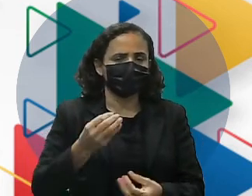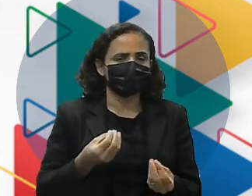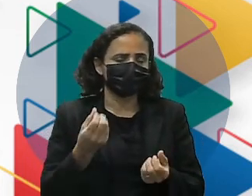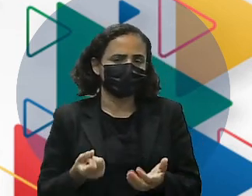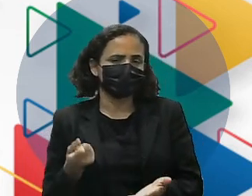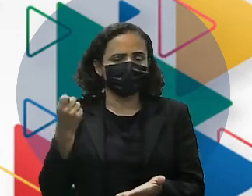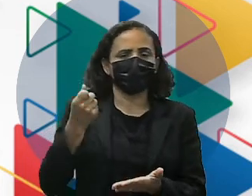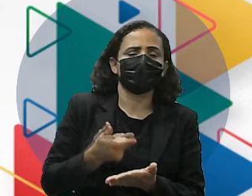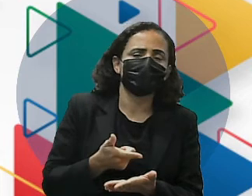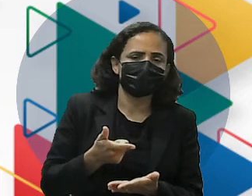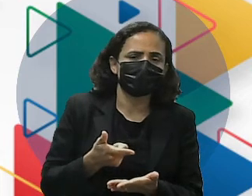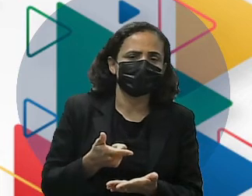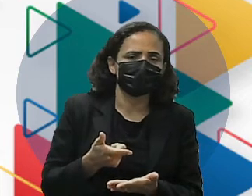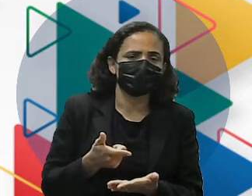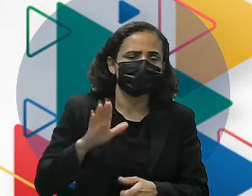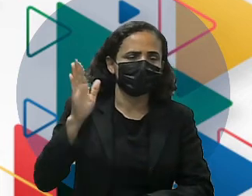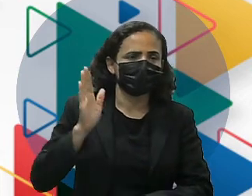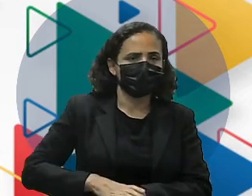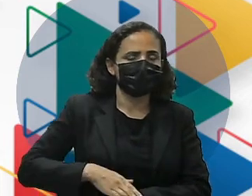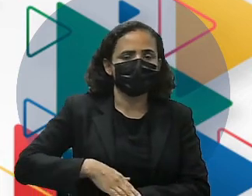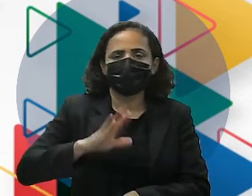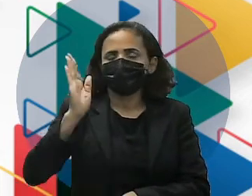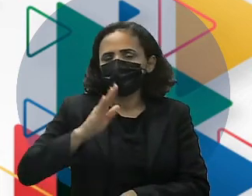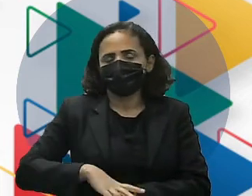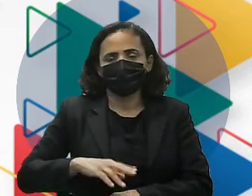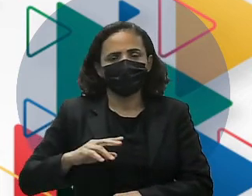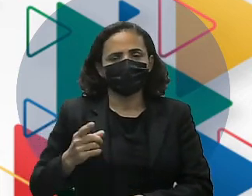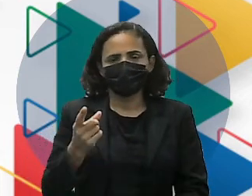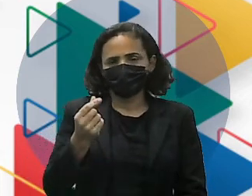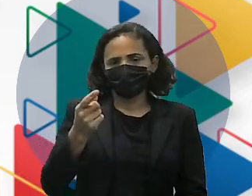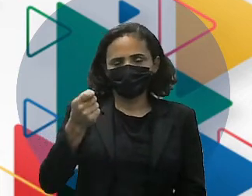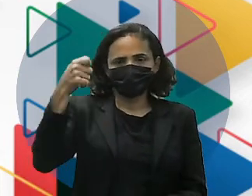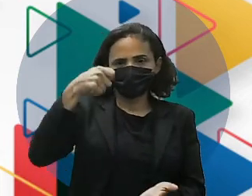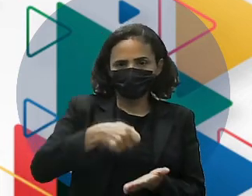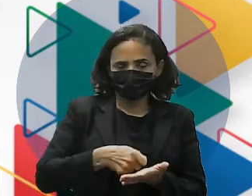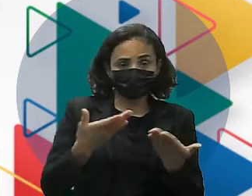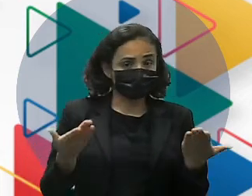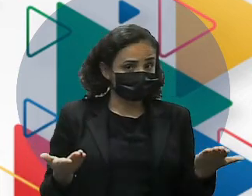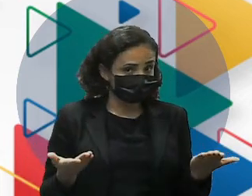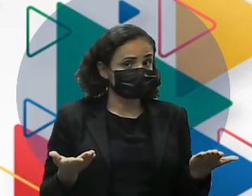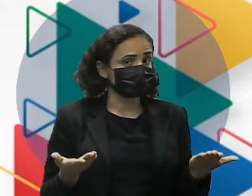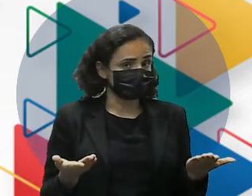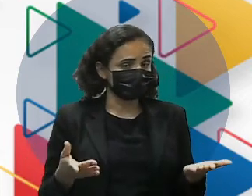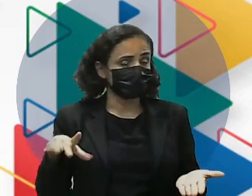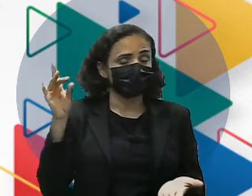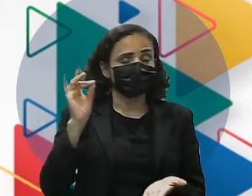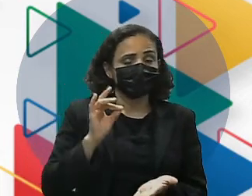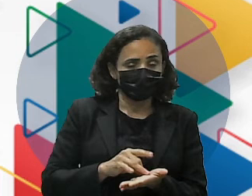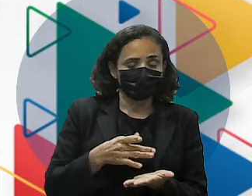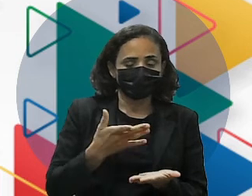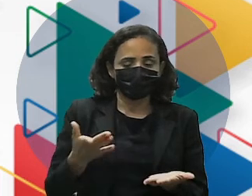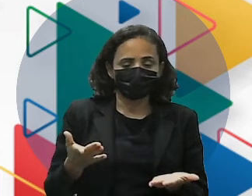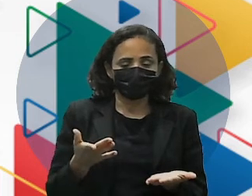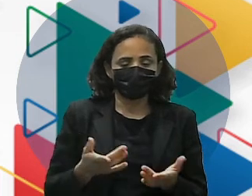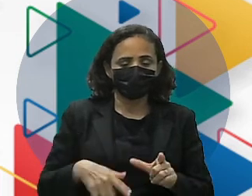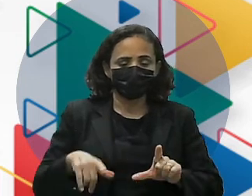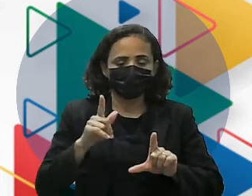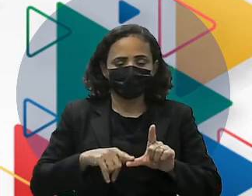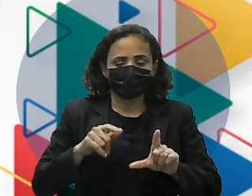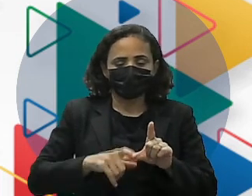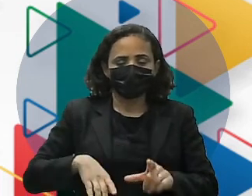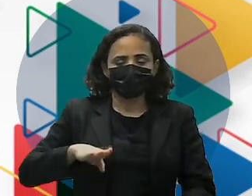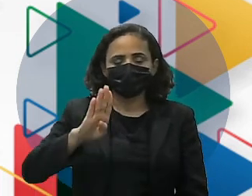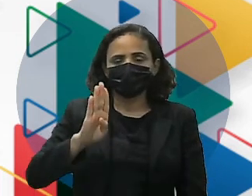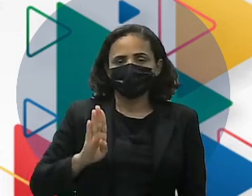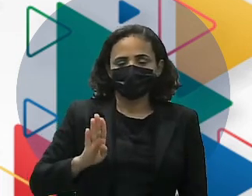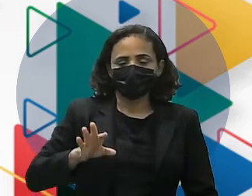compro, maior vai ser o valor que eu tenho que pagar. Não é assim? Então a gente já tem aí a assertividade na letra B e o